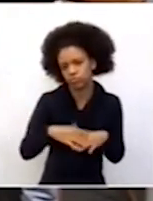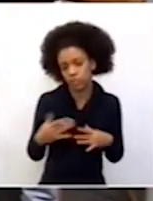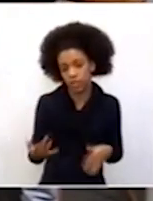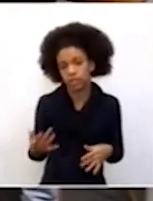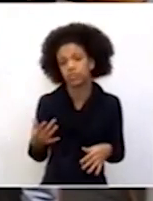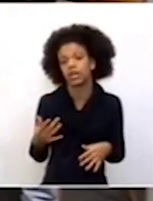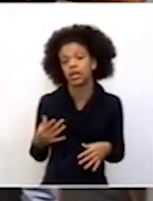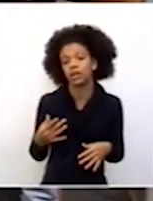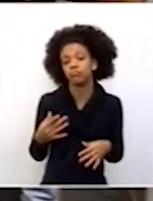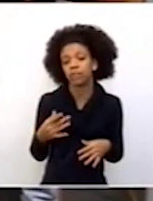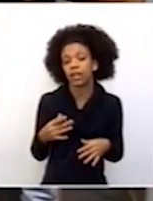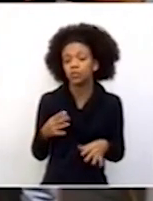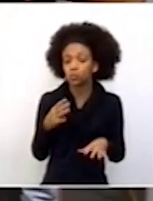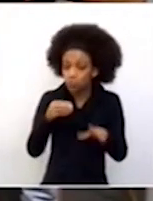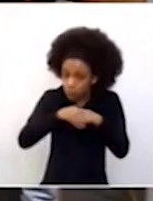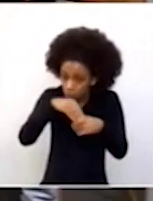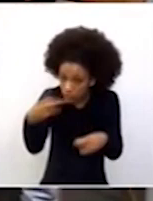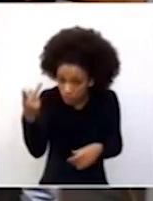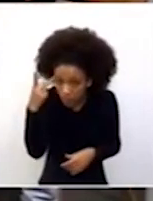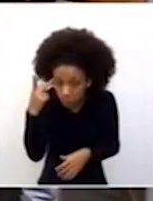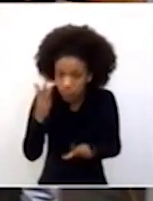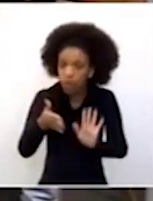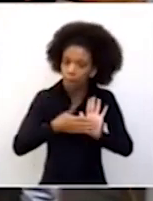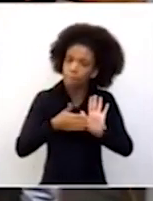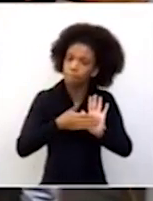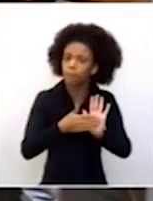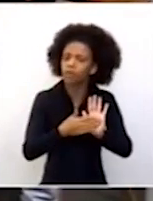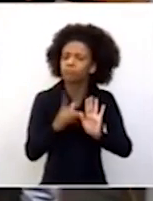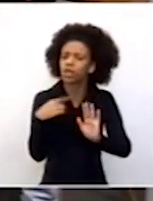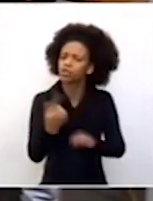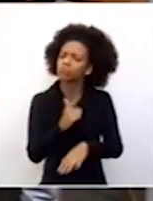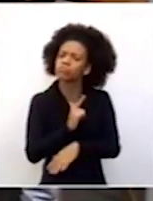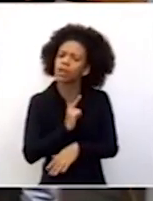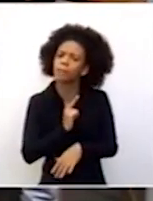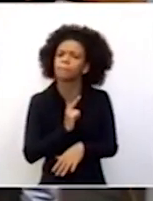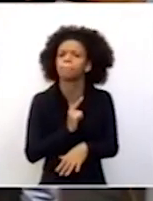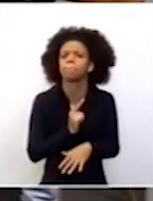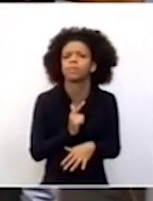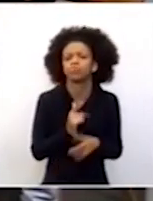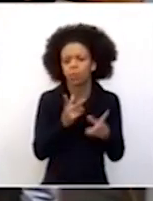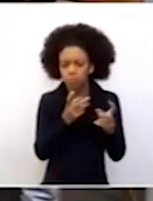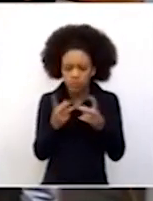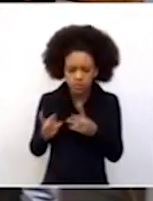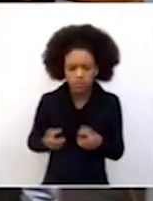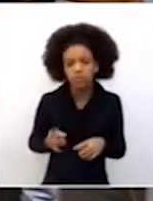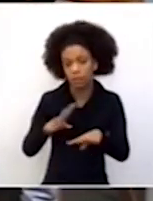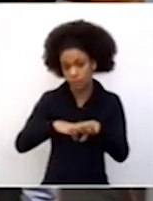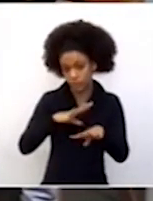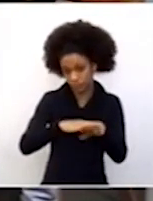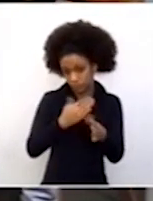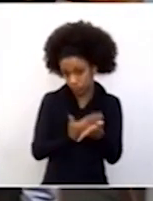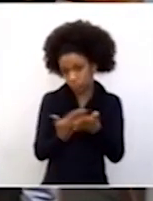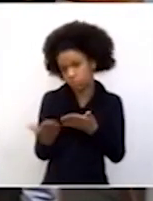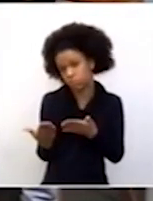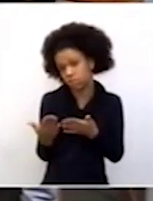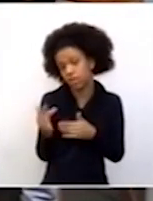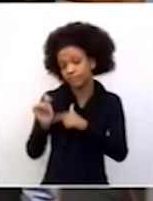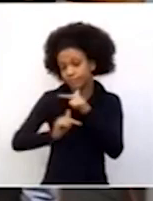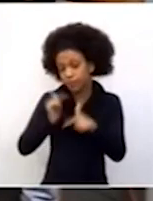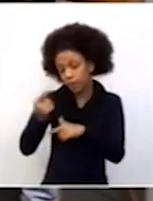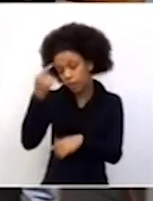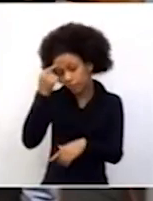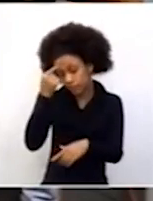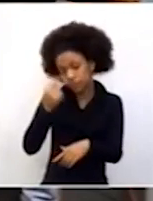currículo paulista, e também é uma das propostas, né, que nós temos aqui numa perspectiva da educação matemática nos anos iniciais, né? Que trabalhar com esse